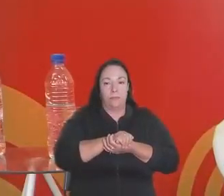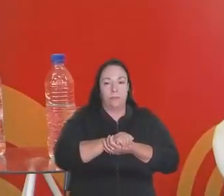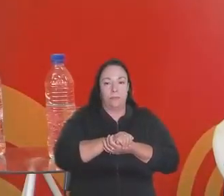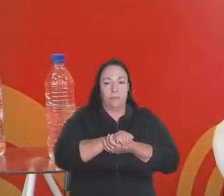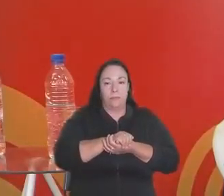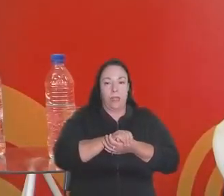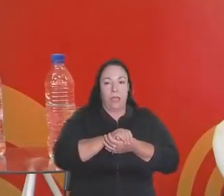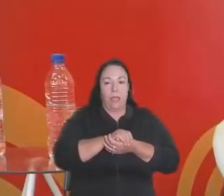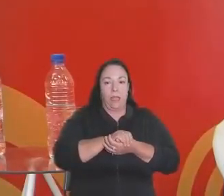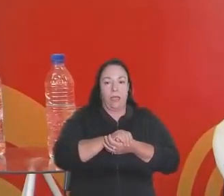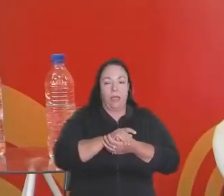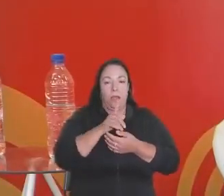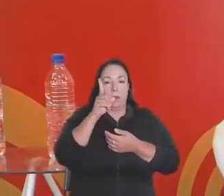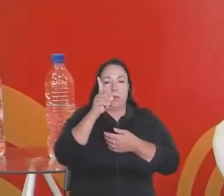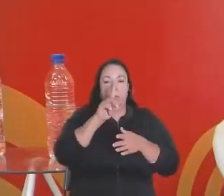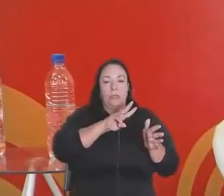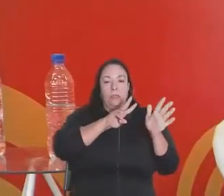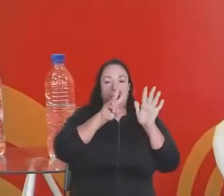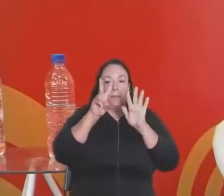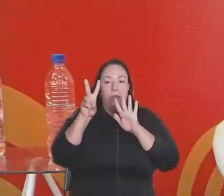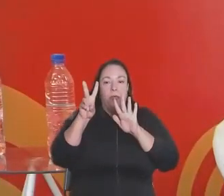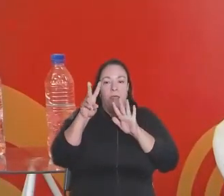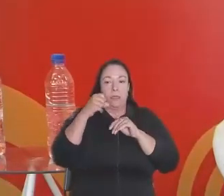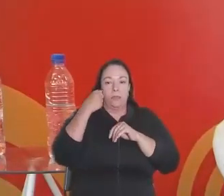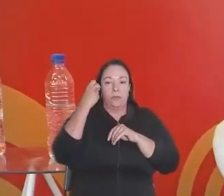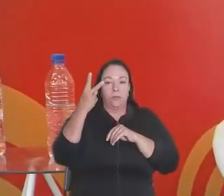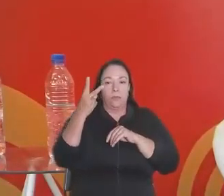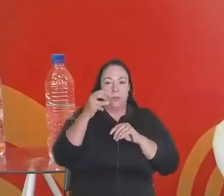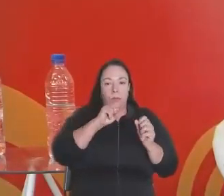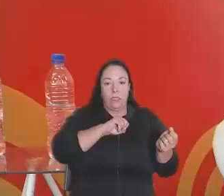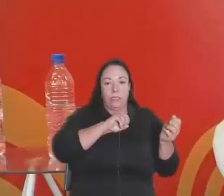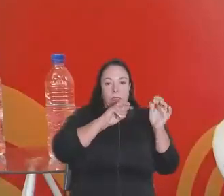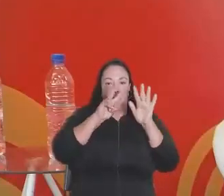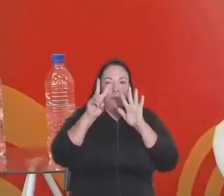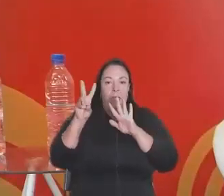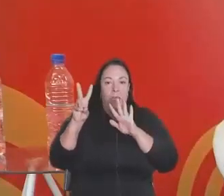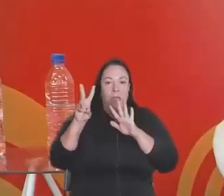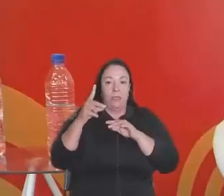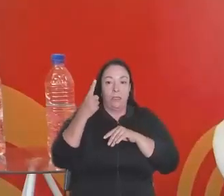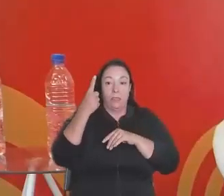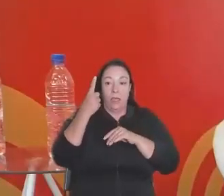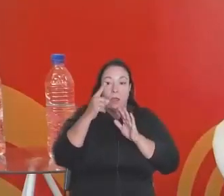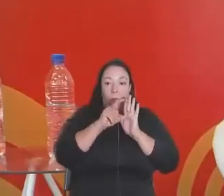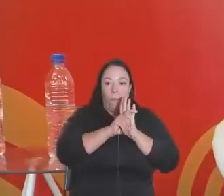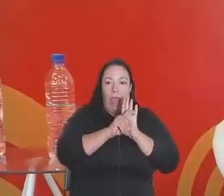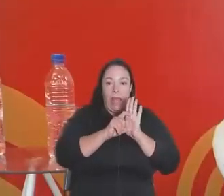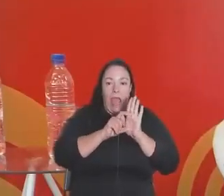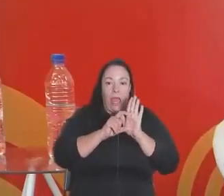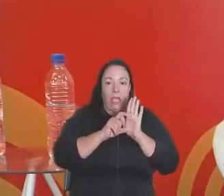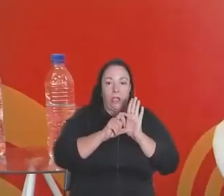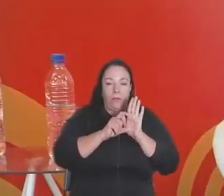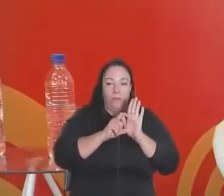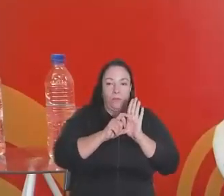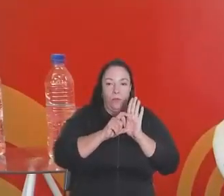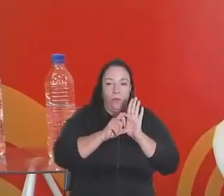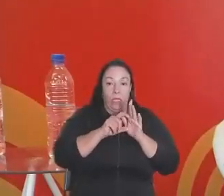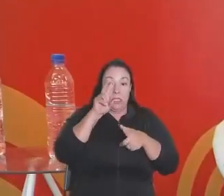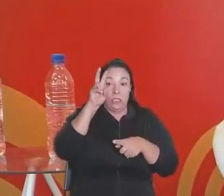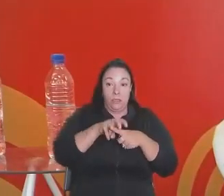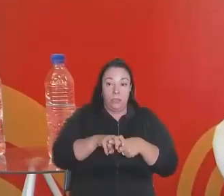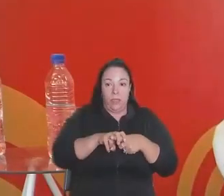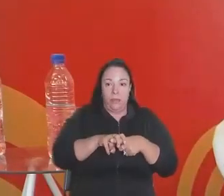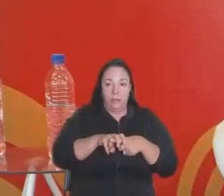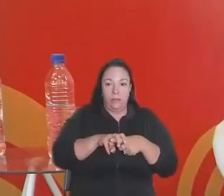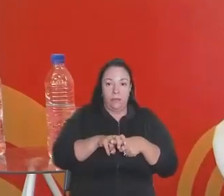Às vezes passo uma semana, 2 semanas, não consigo registrar sequer um parágrafo. E às vezes a gente senta